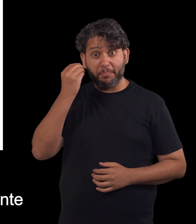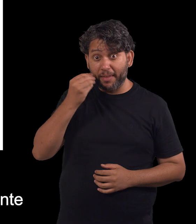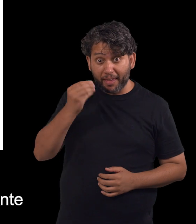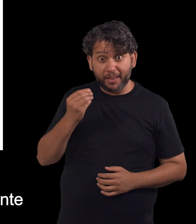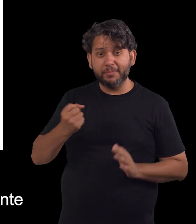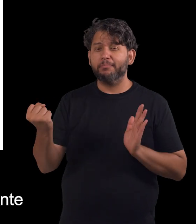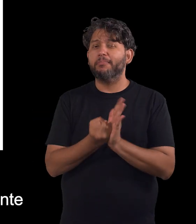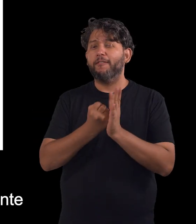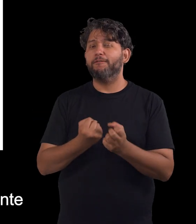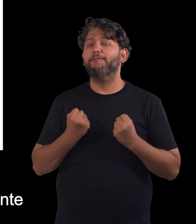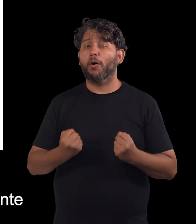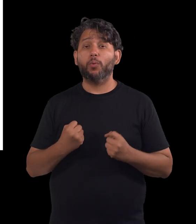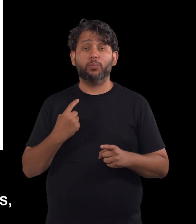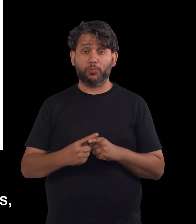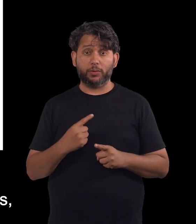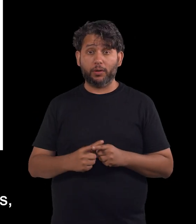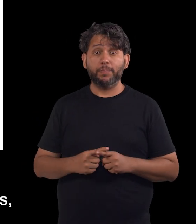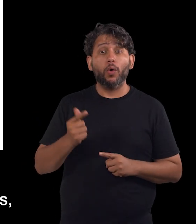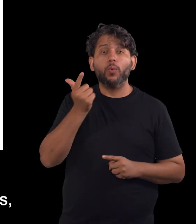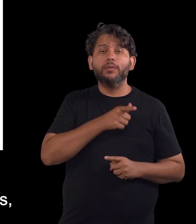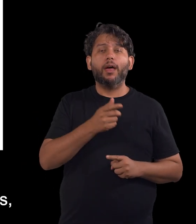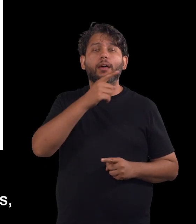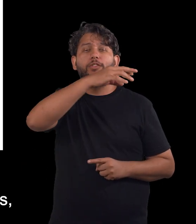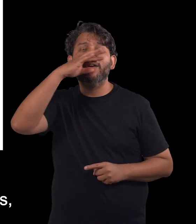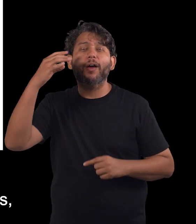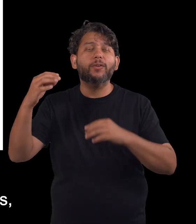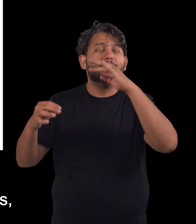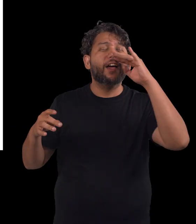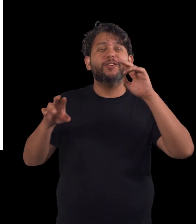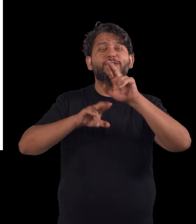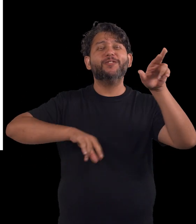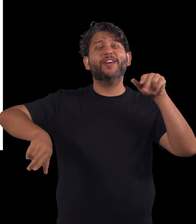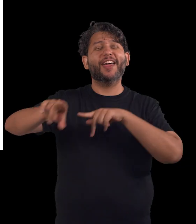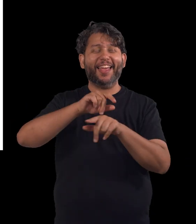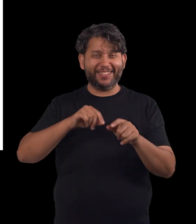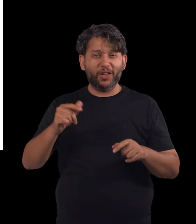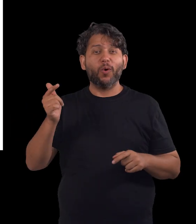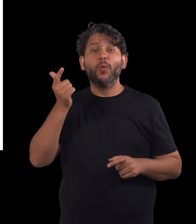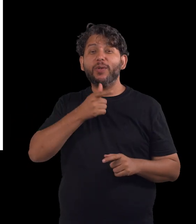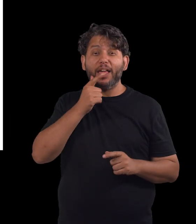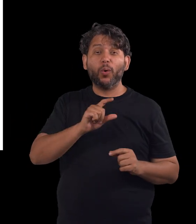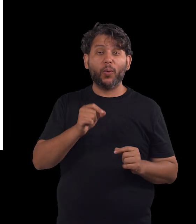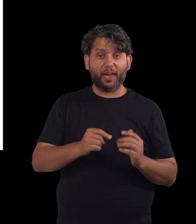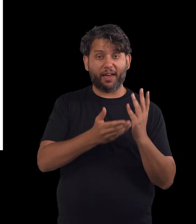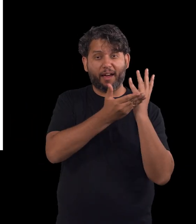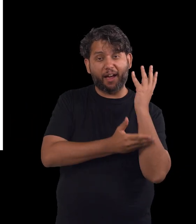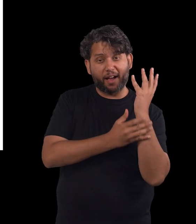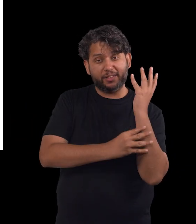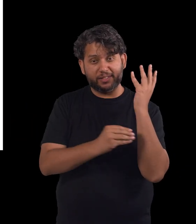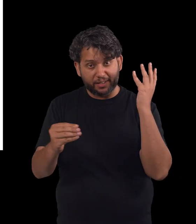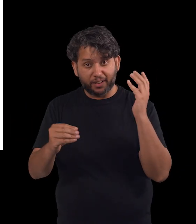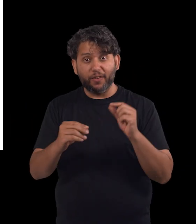experiência torna-se ainda mais marcante quando associada à alquimia de aromas, produzida com a essência de cascas e